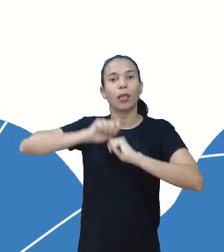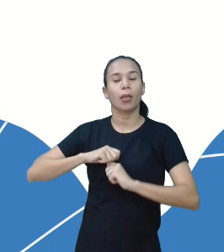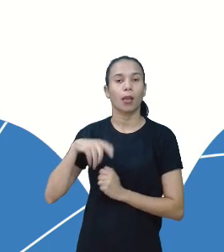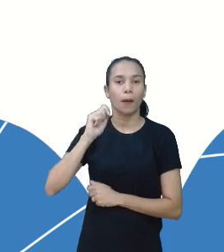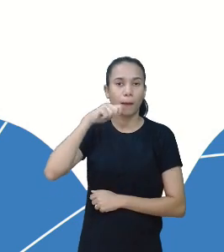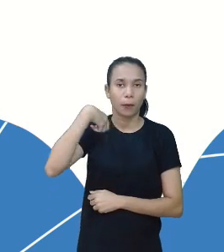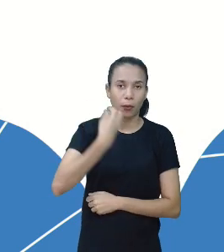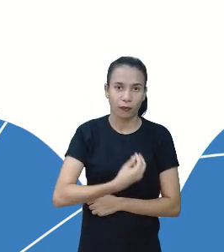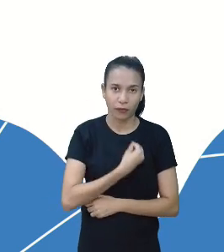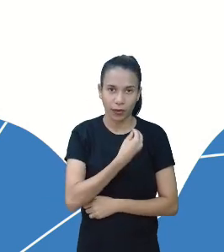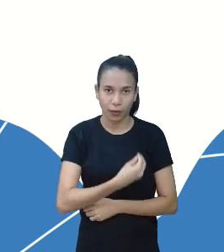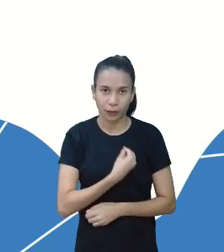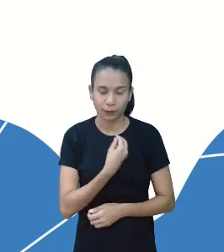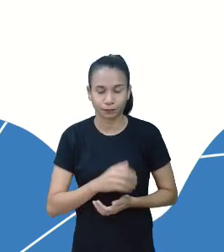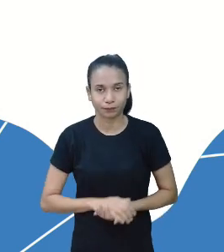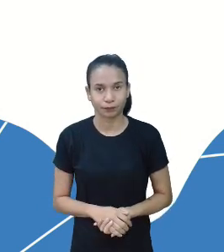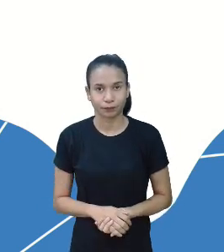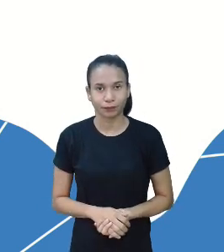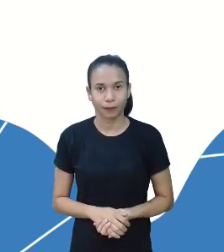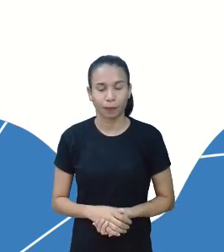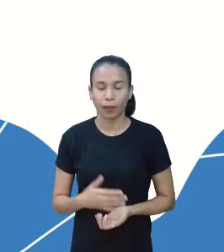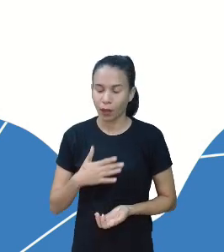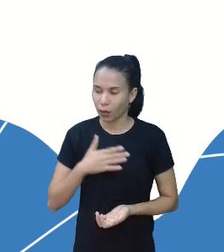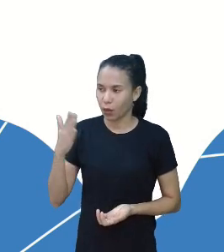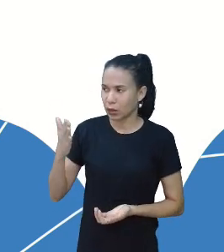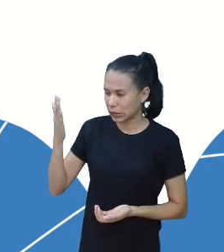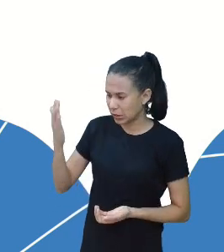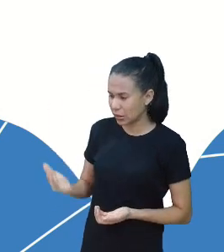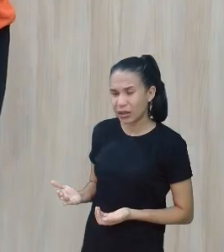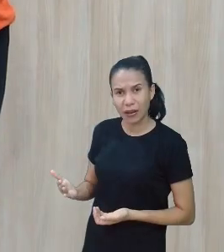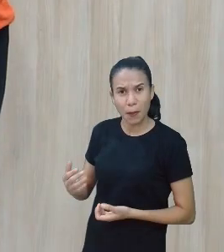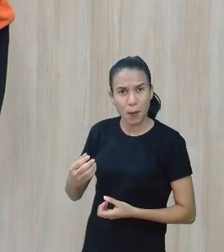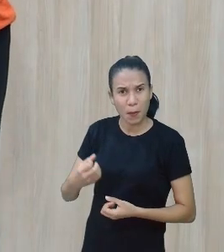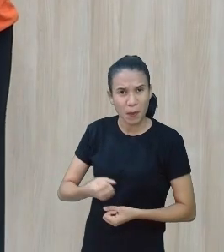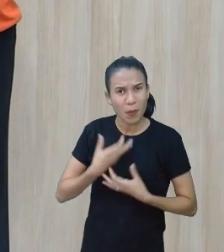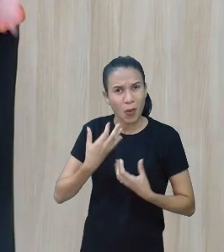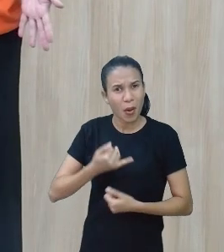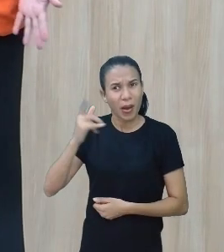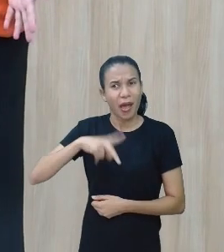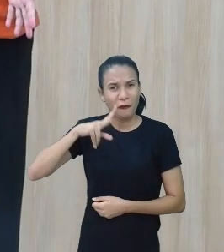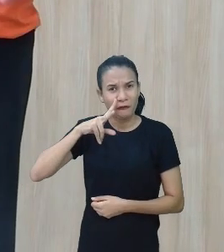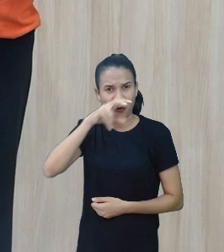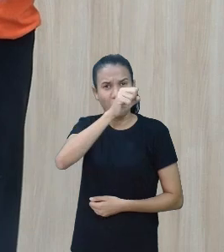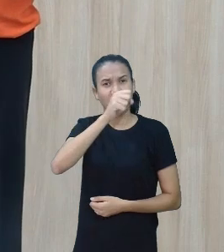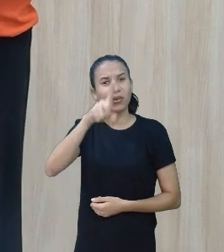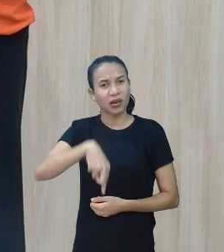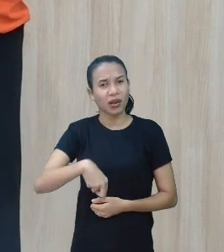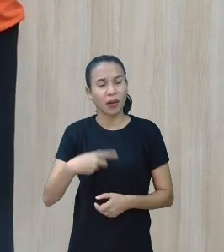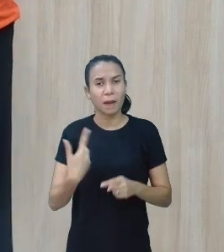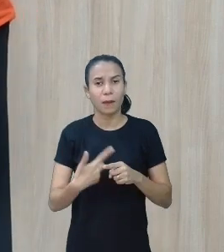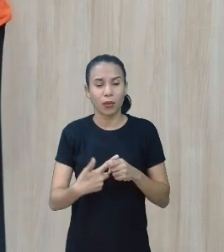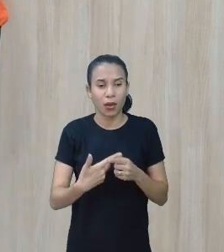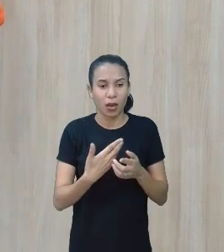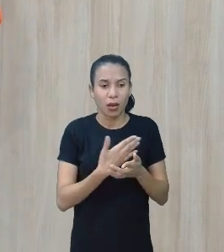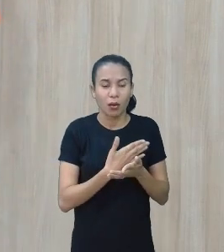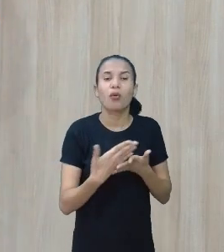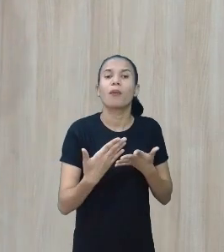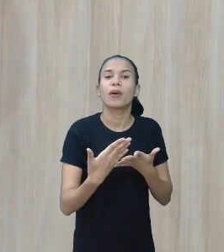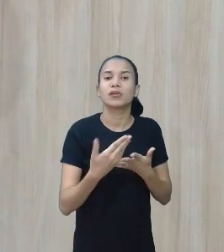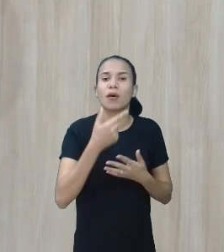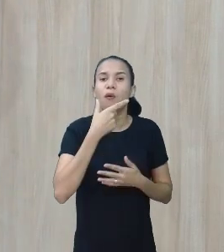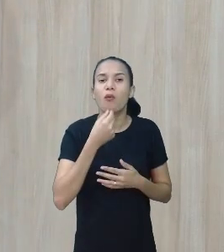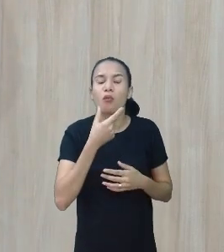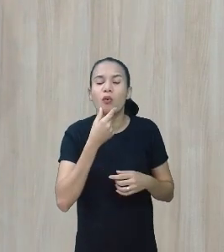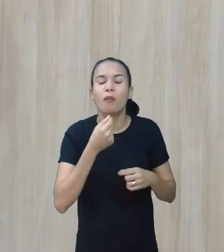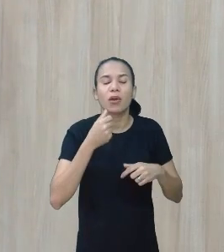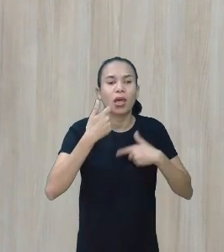dera em vida. Ai, gente, esse poema ele é bem forte, né? Porque ele vai contar